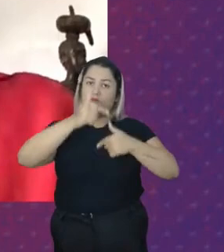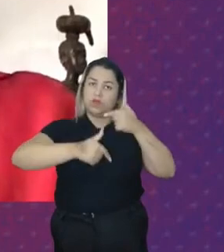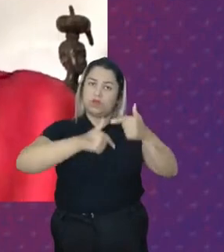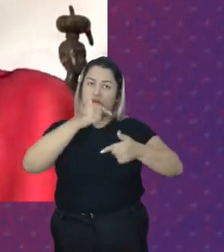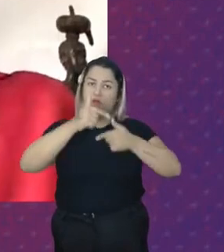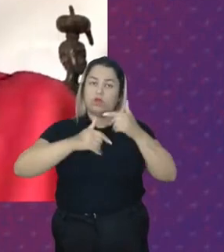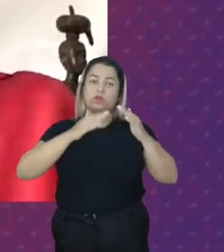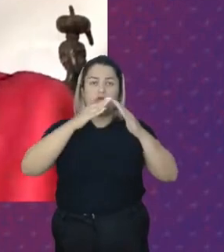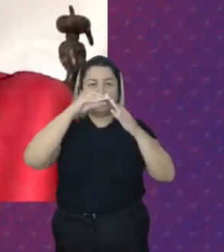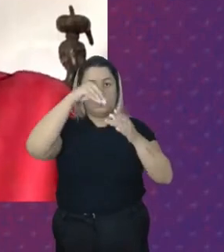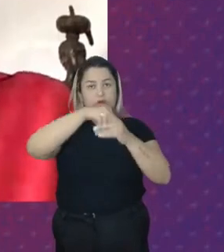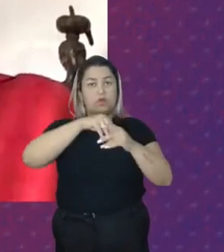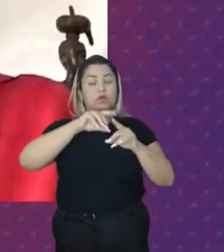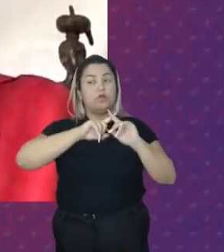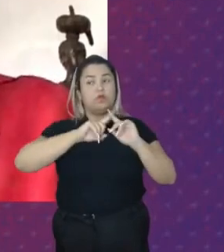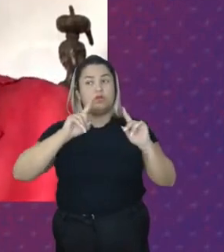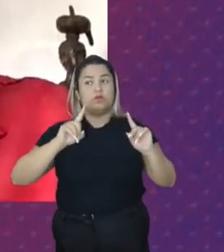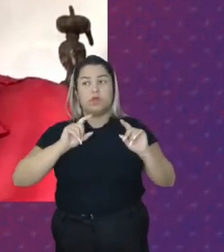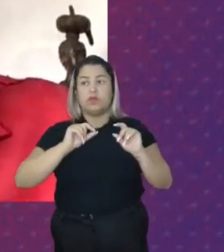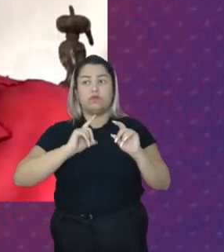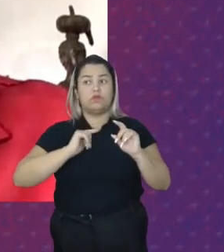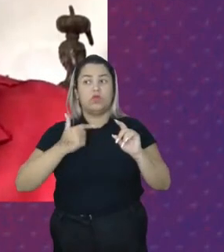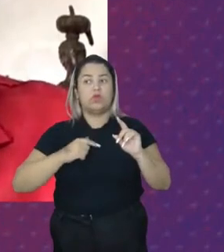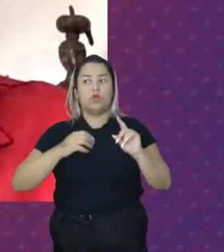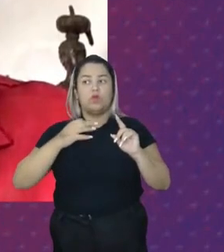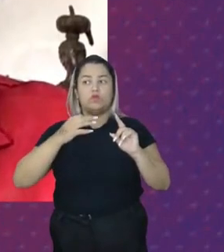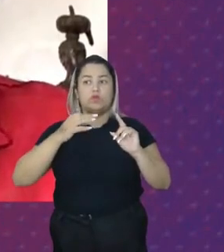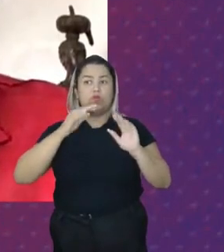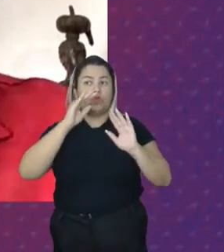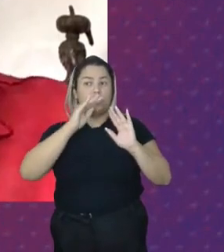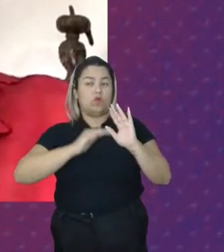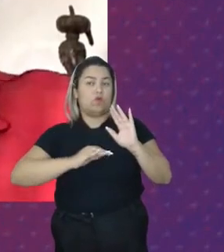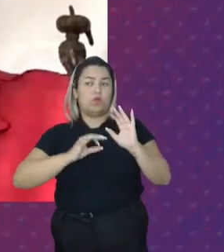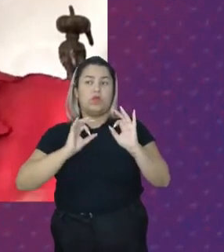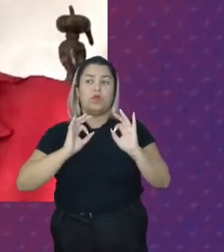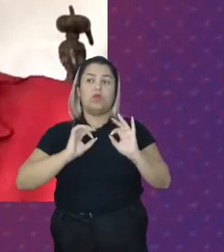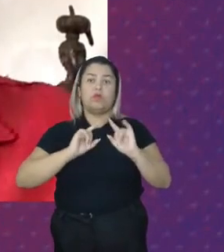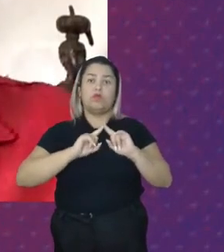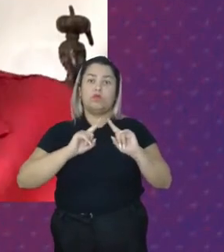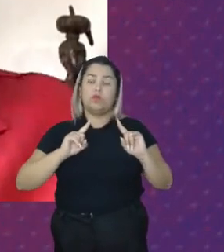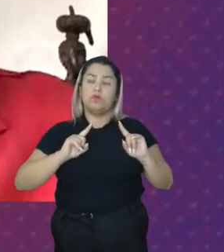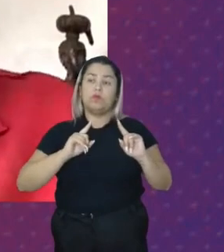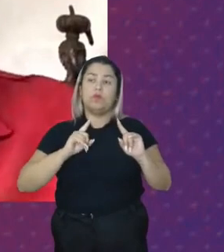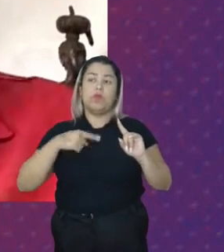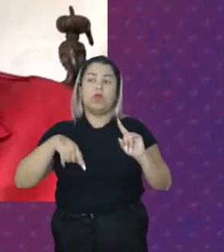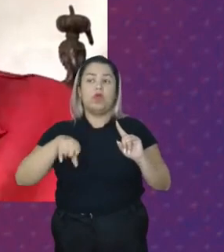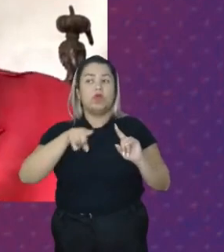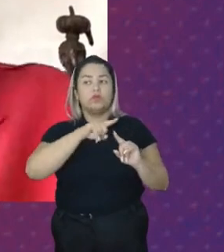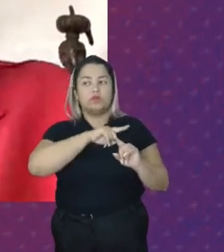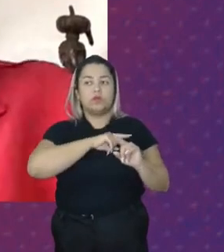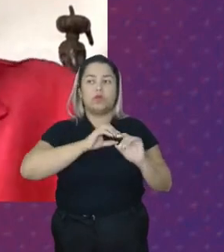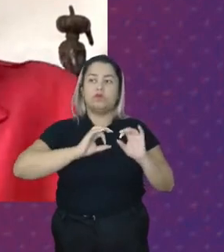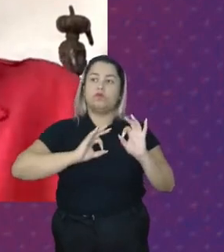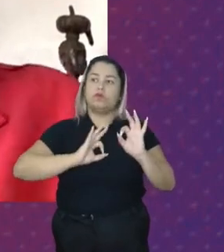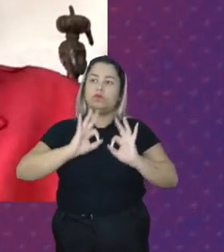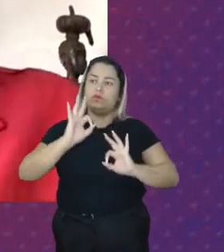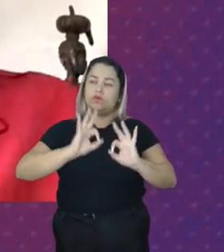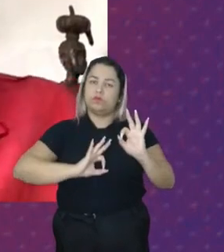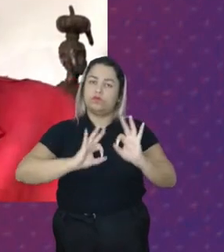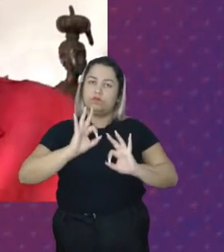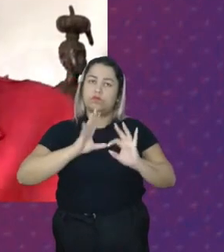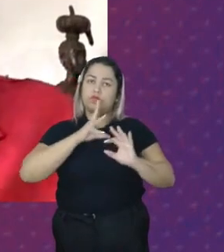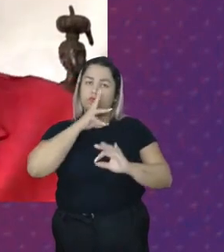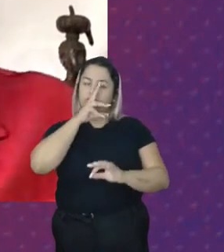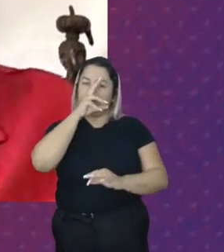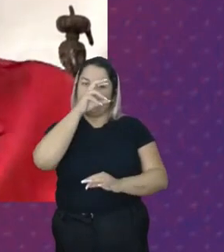Domésticas Mas incompletos Porque Naquele momento A nossa Organização Força